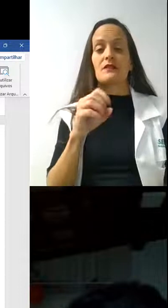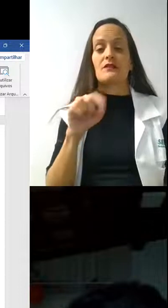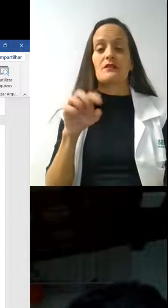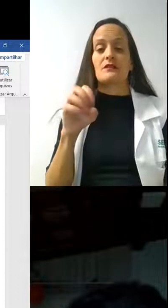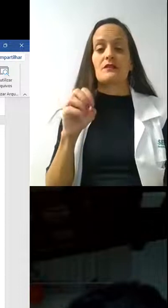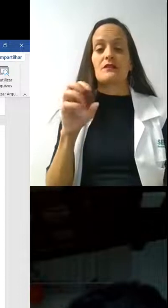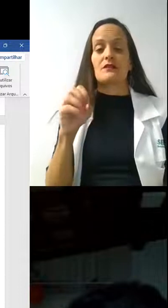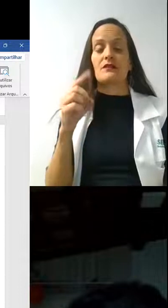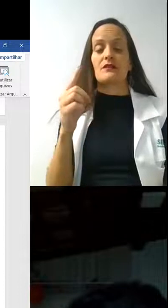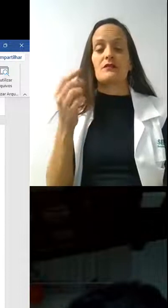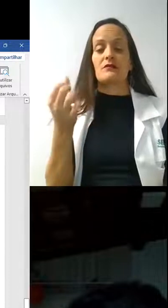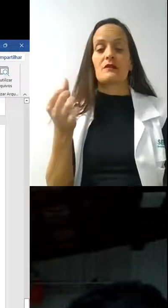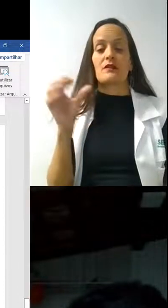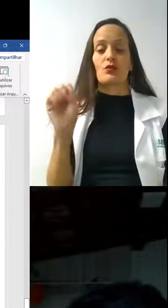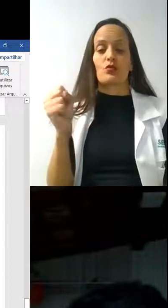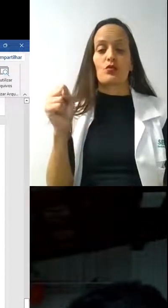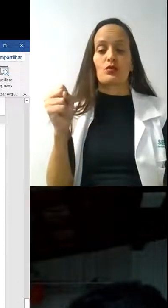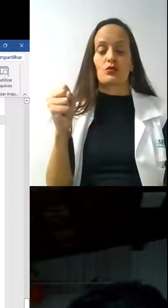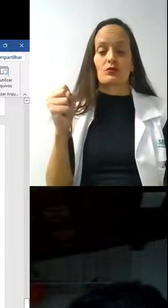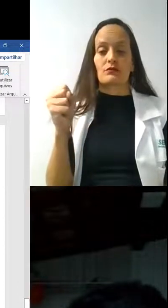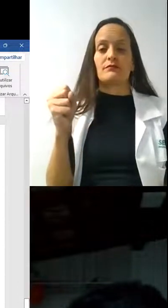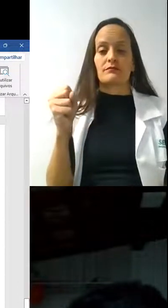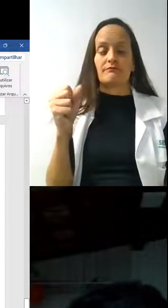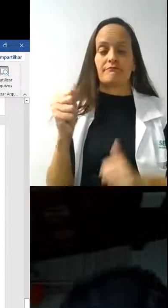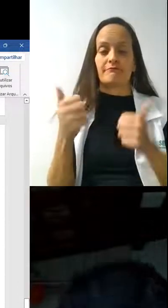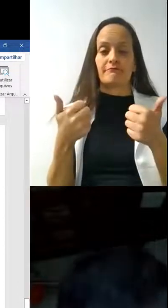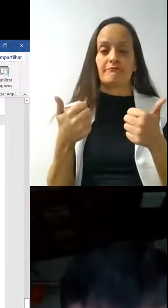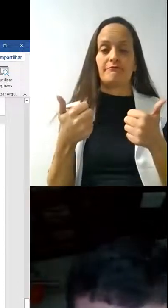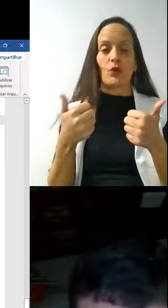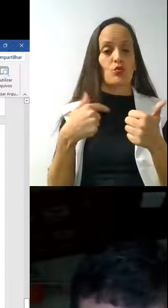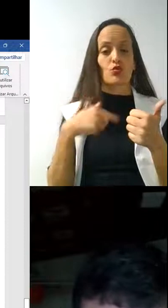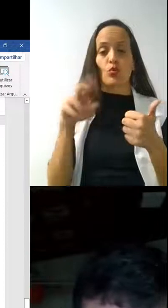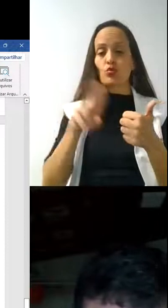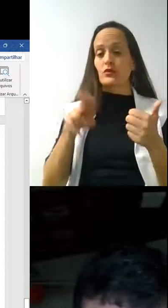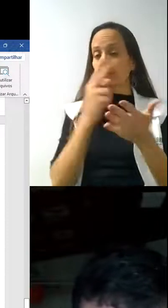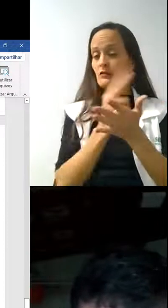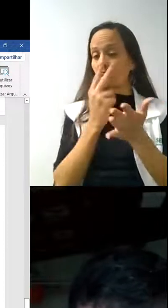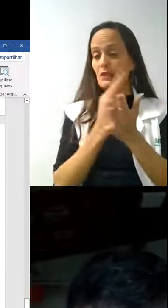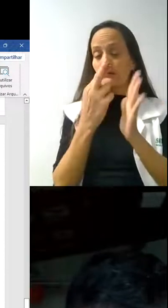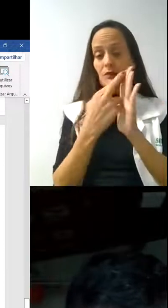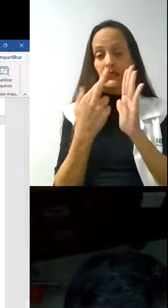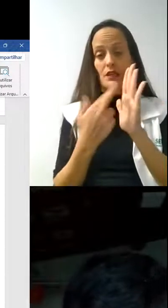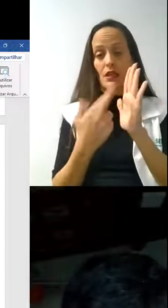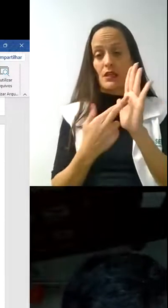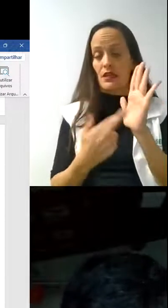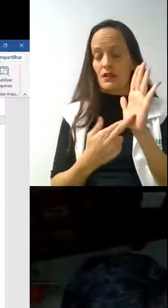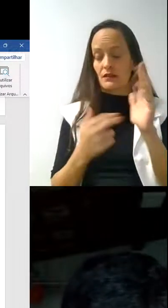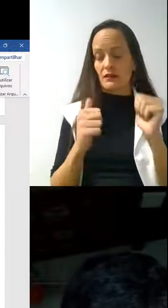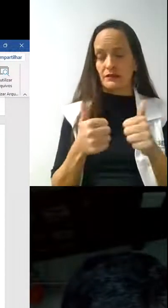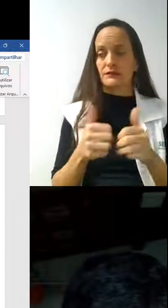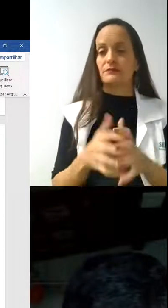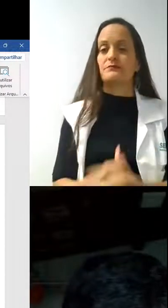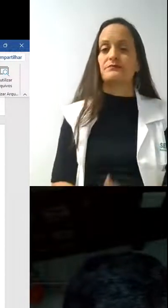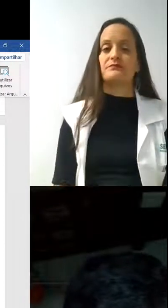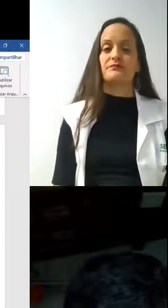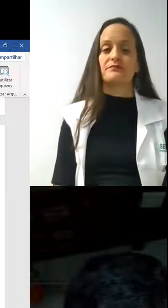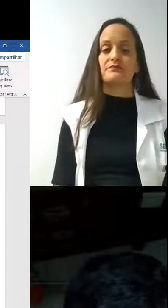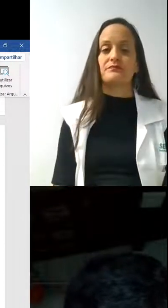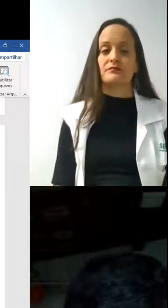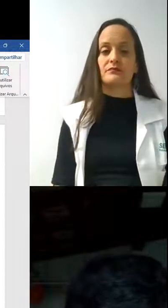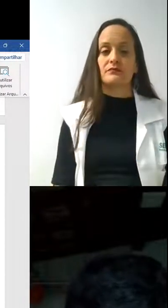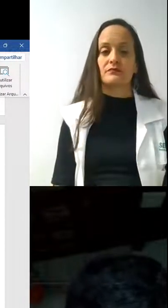0,00168 quilômetros. Beleza? Estou usando o mesmo padrão aqui das outras, né? Só mudando o valor. E aqui do mesmo